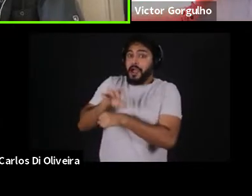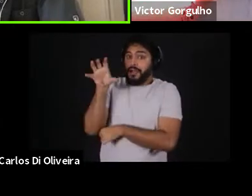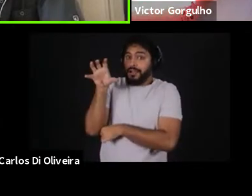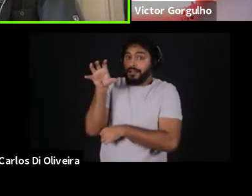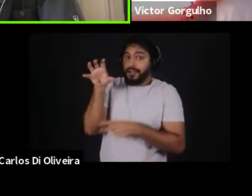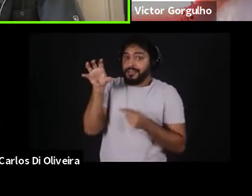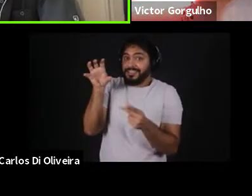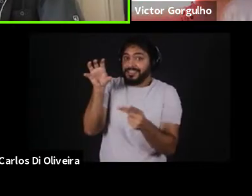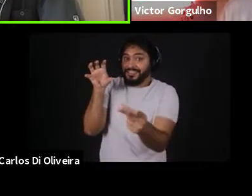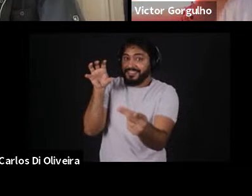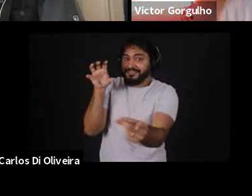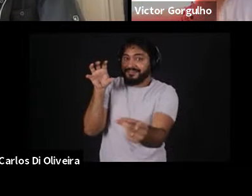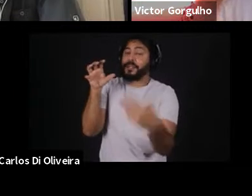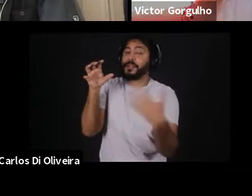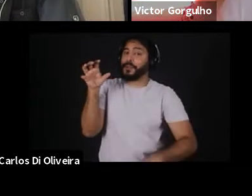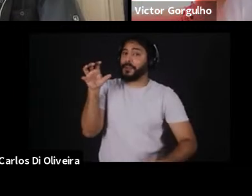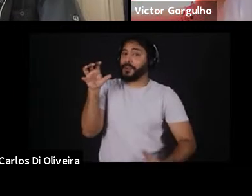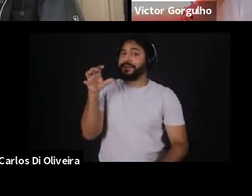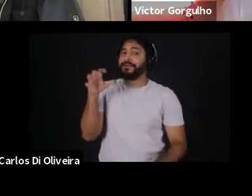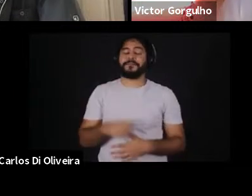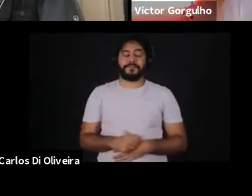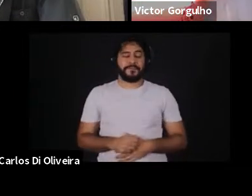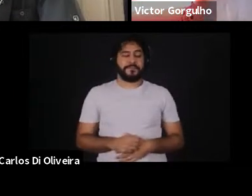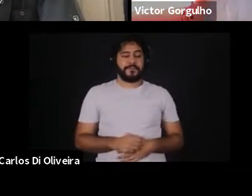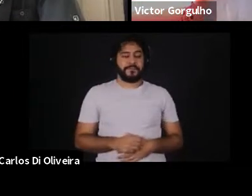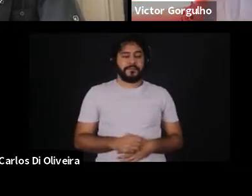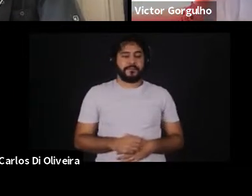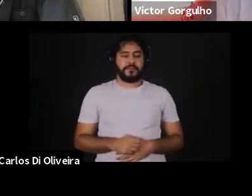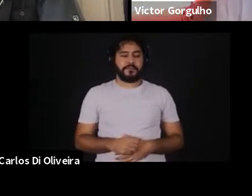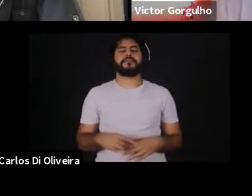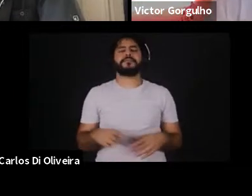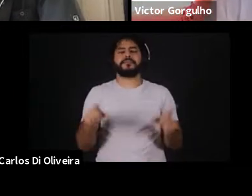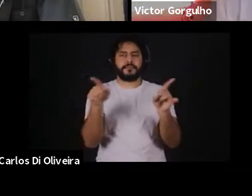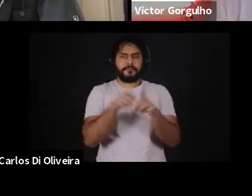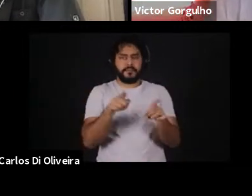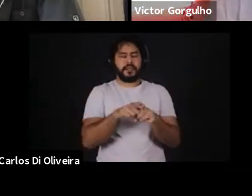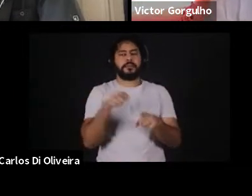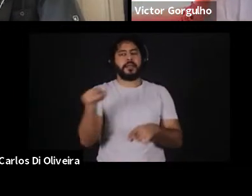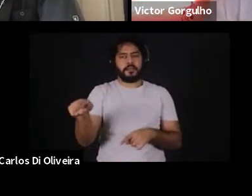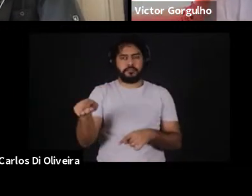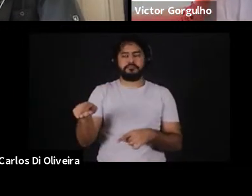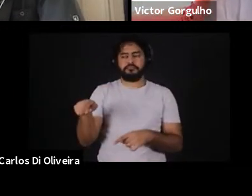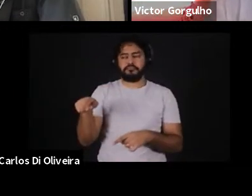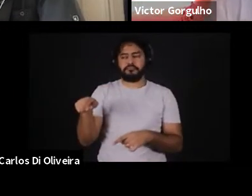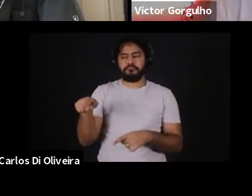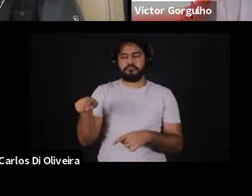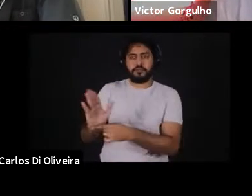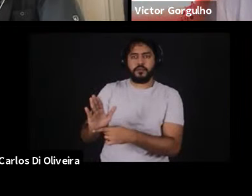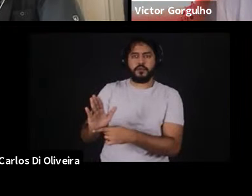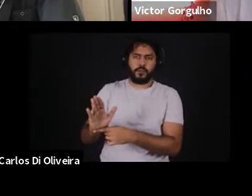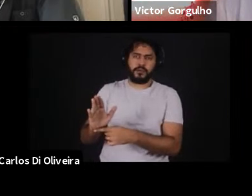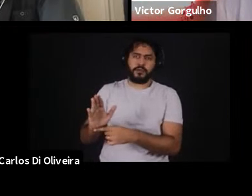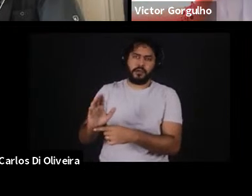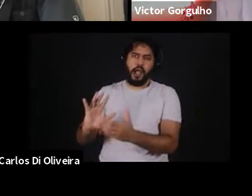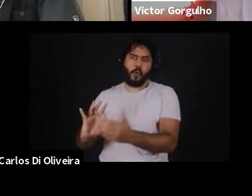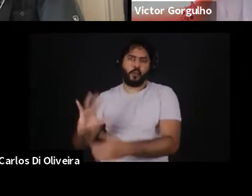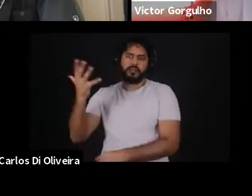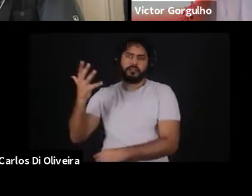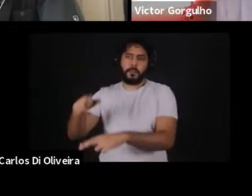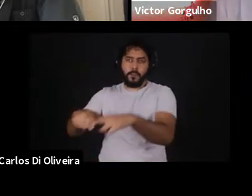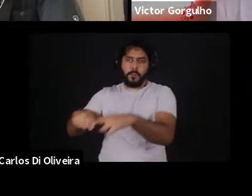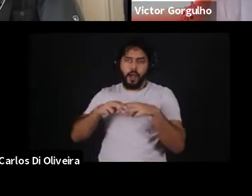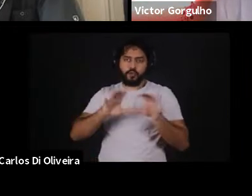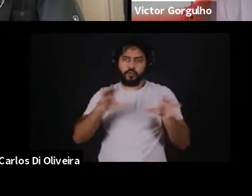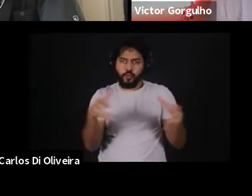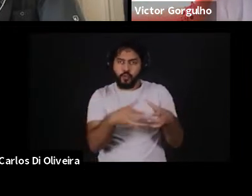espaço. Incrível. Então, tipo, teve É isso, todo. é resultado também de um trabalho de pessoas muito interessadas em estarem ali,